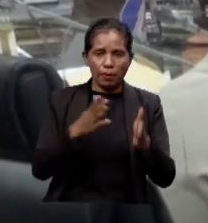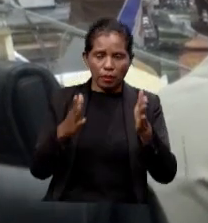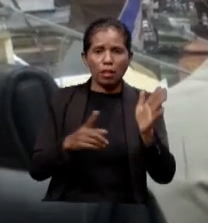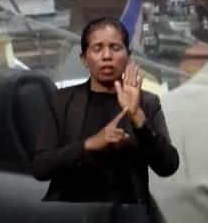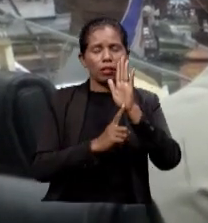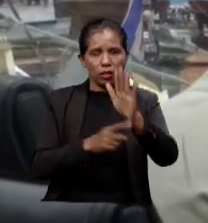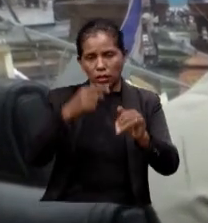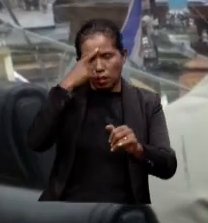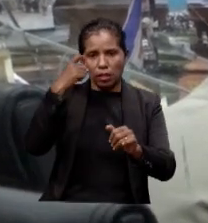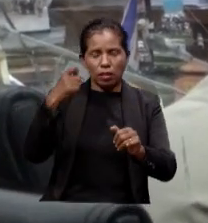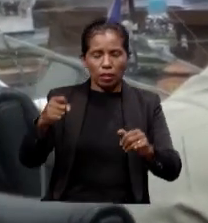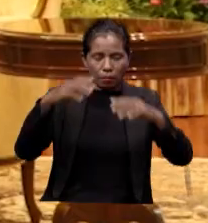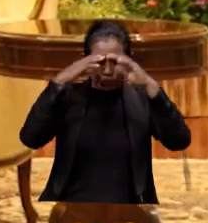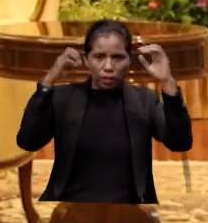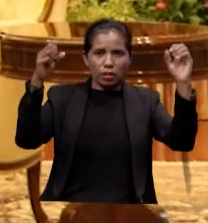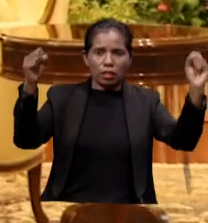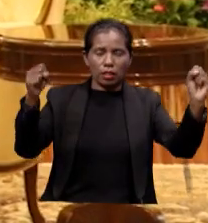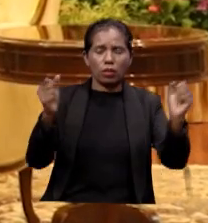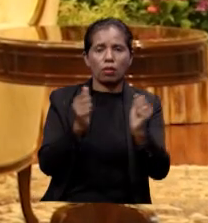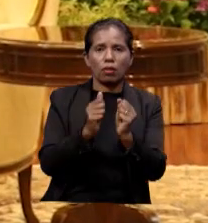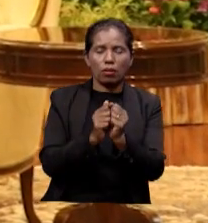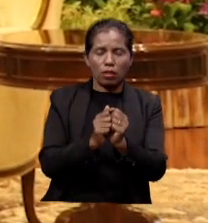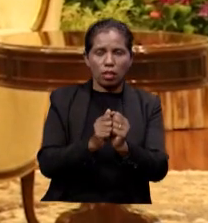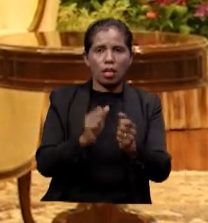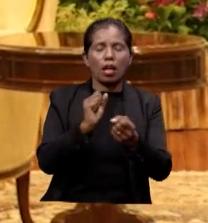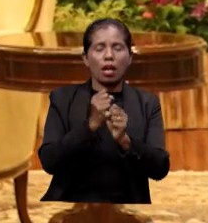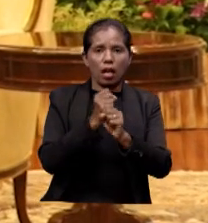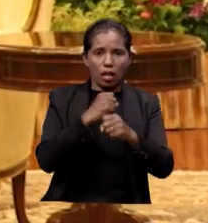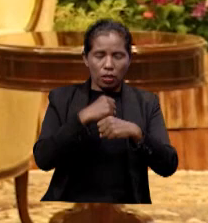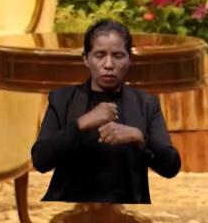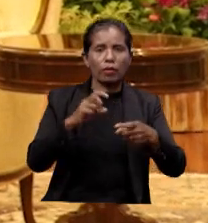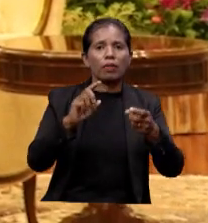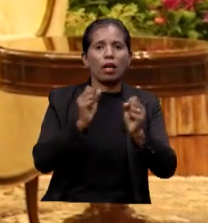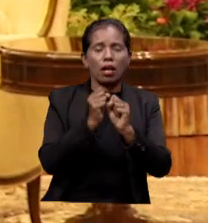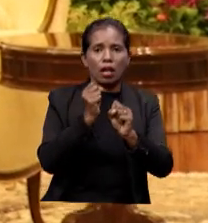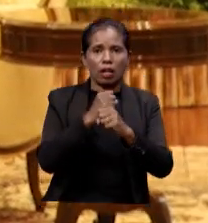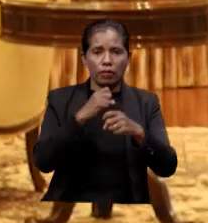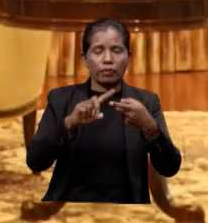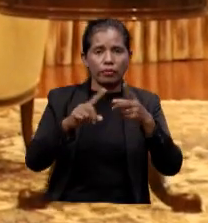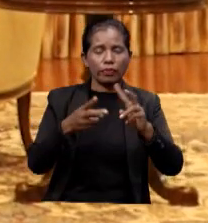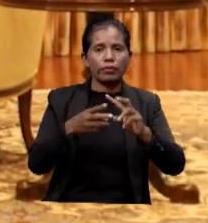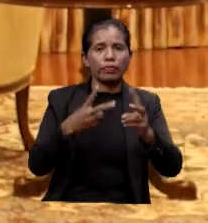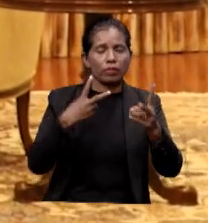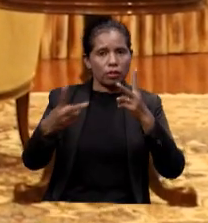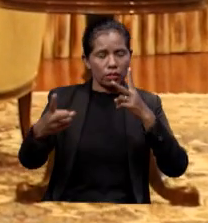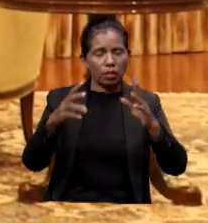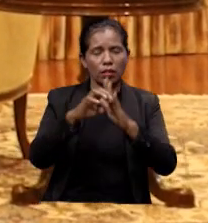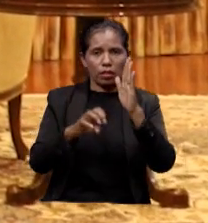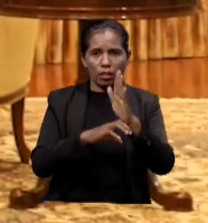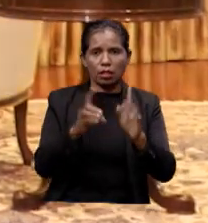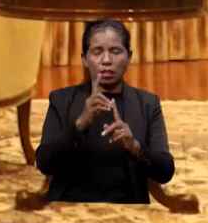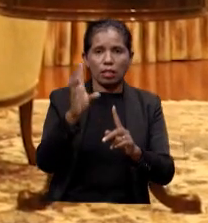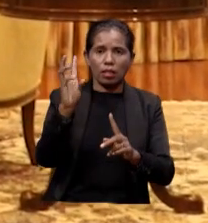ne, tamba durante presidente da República, ho delegação halo visita estado ba Singapura, e halorong nen tolon sanulu resin ida fendales